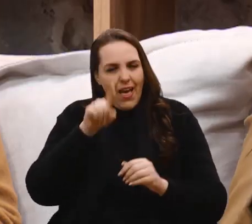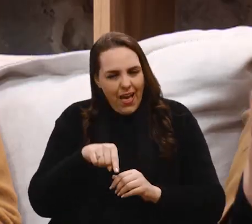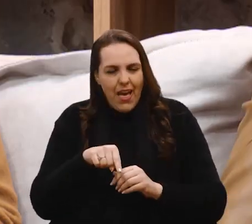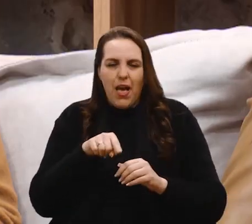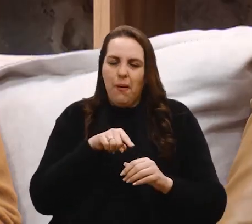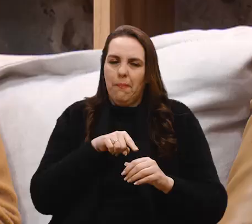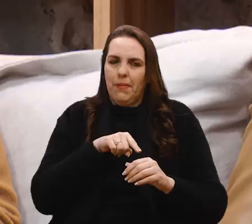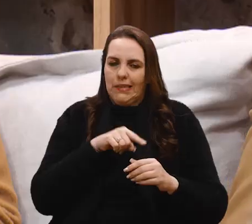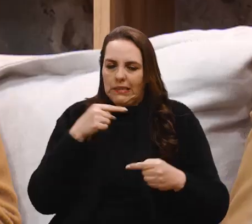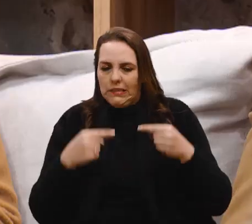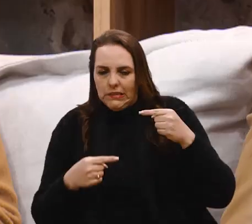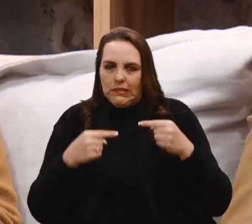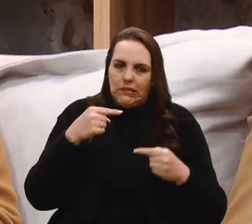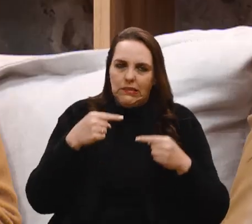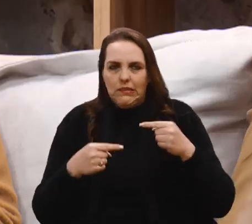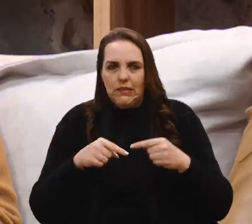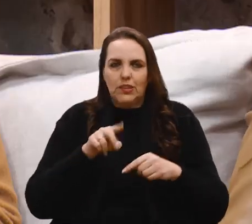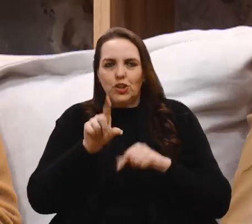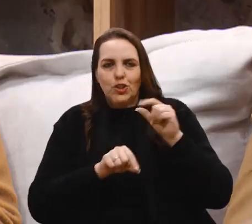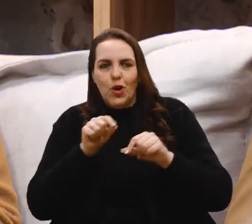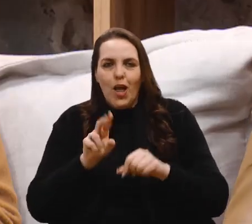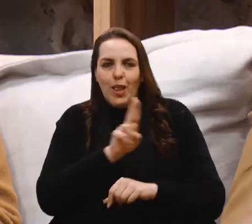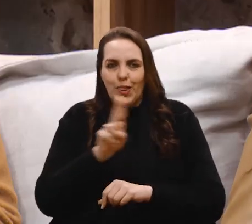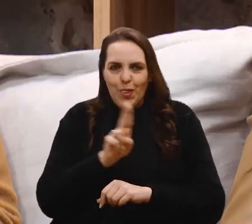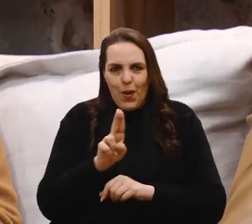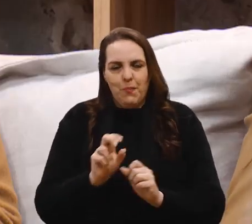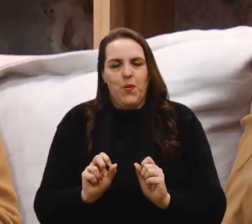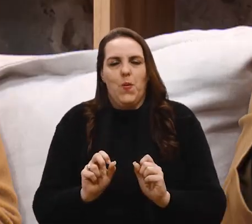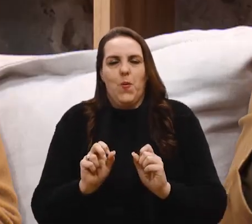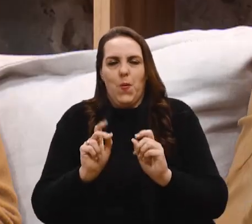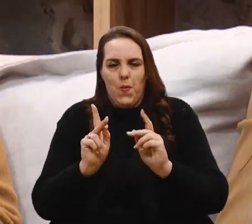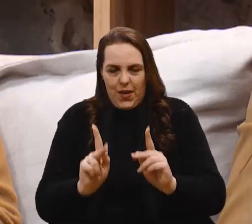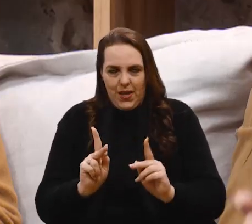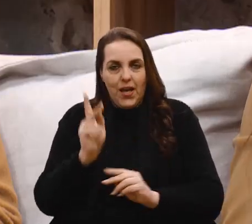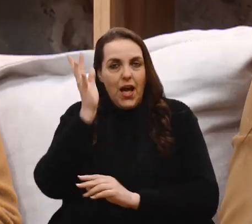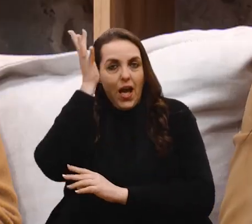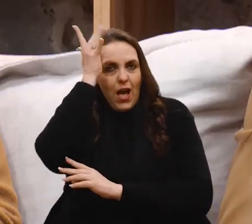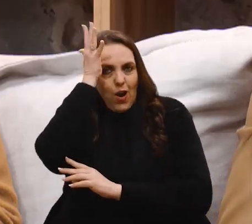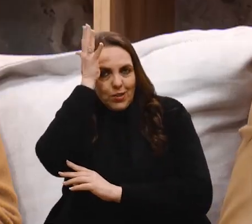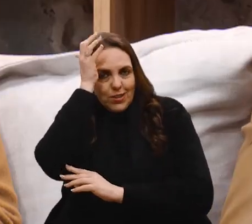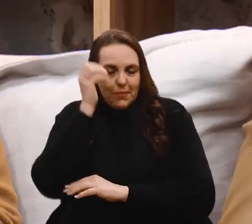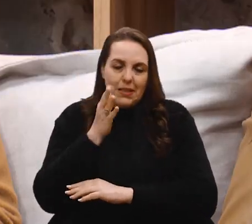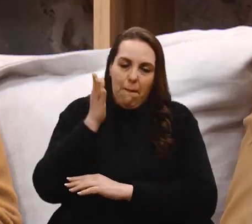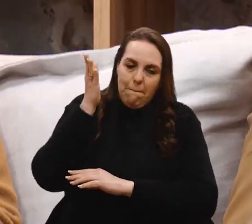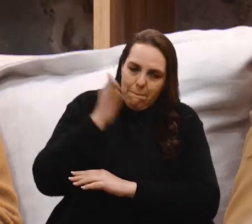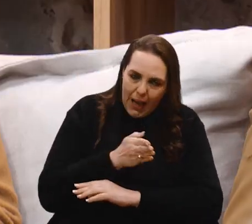aí para escolher nomes e tudo mais. Ok, né? Altas habilidades /